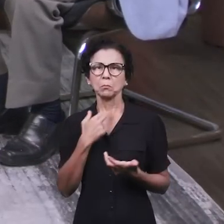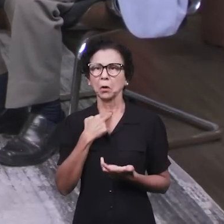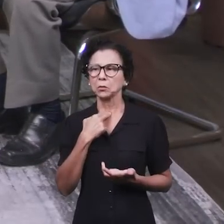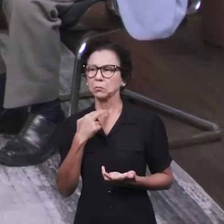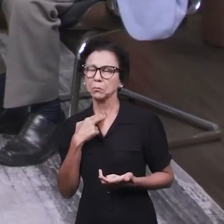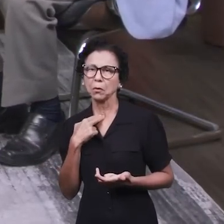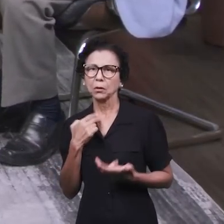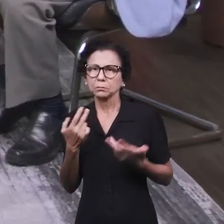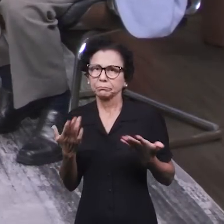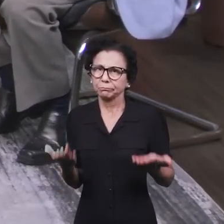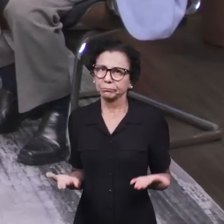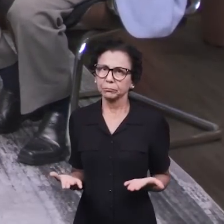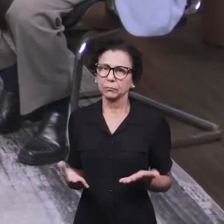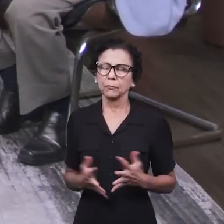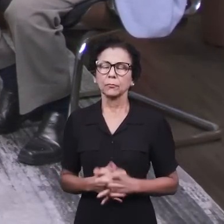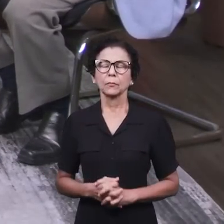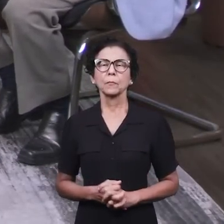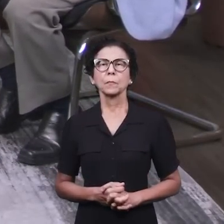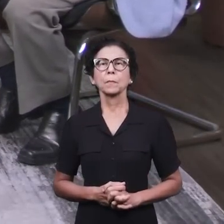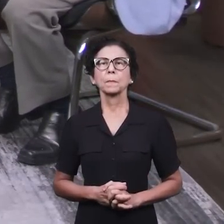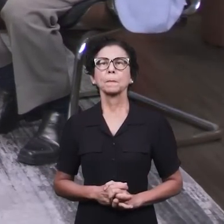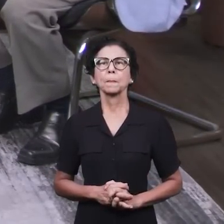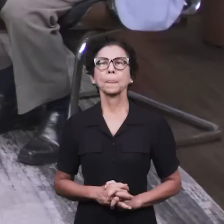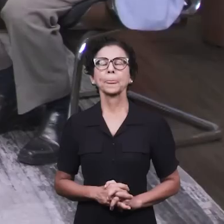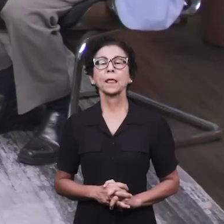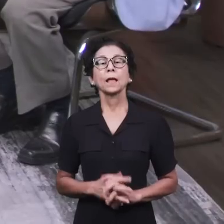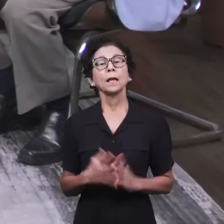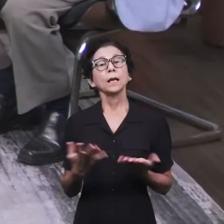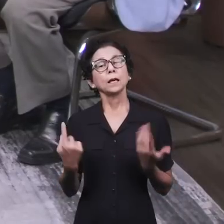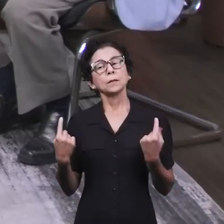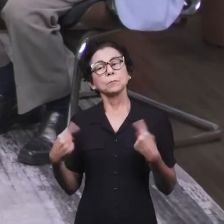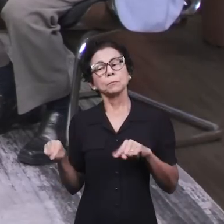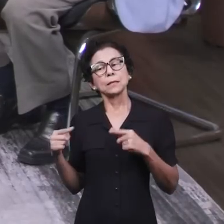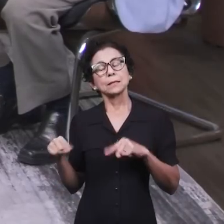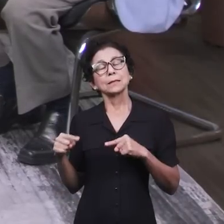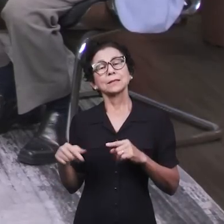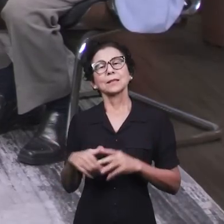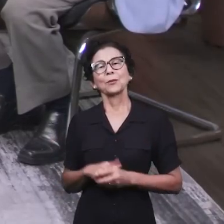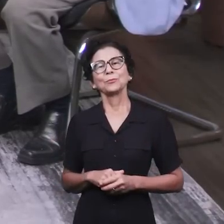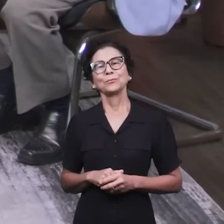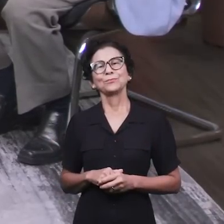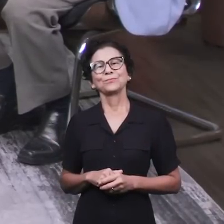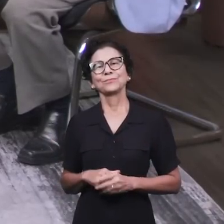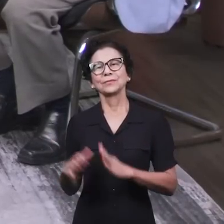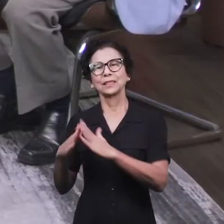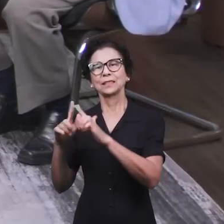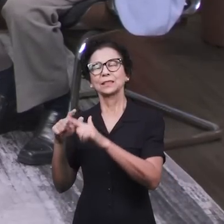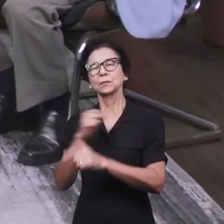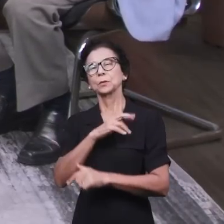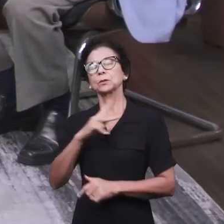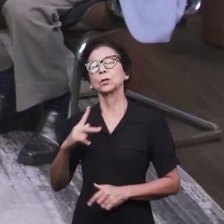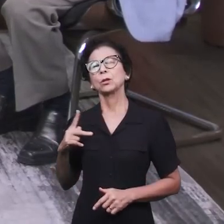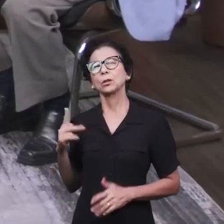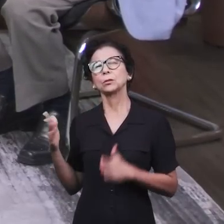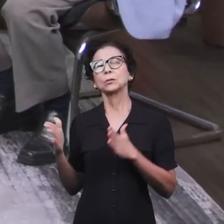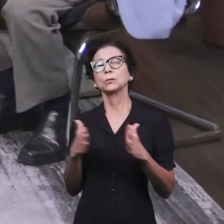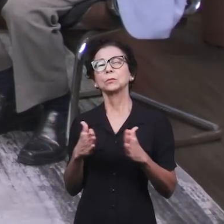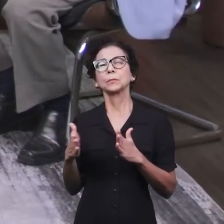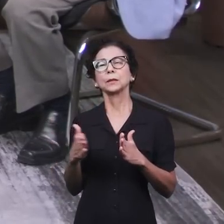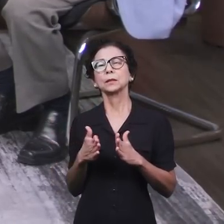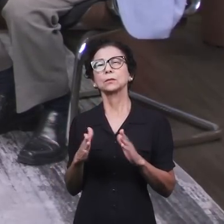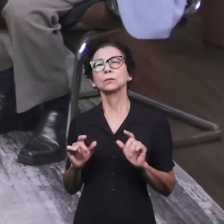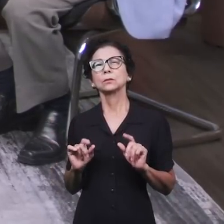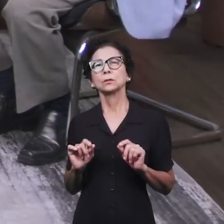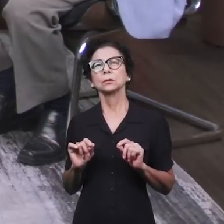na carne. Então vejam só, mas olha aqui, e a perseguição, a igreja apostólica foi do